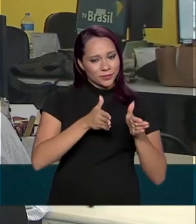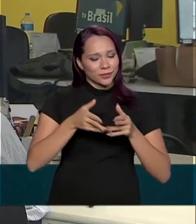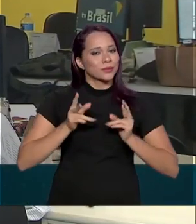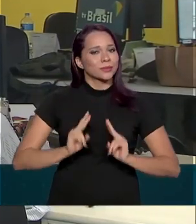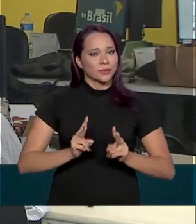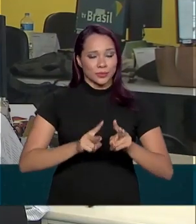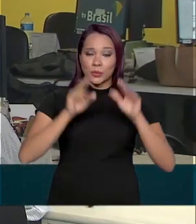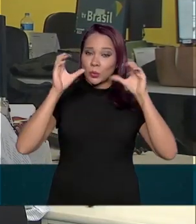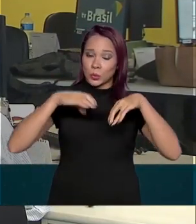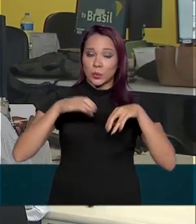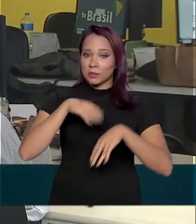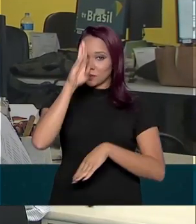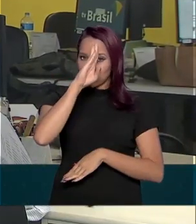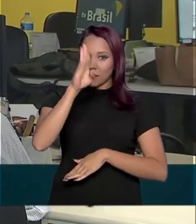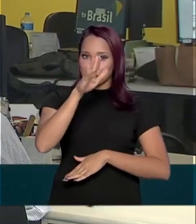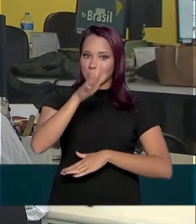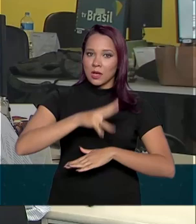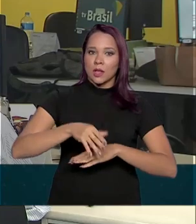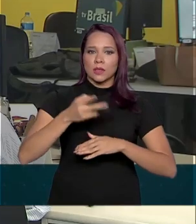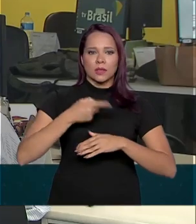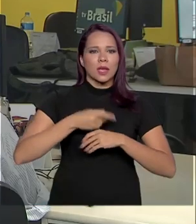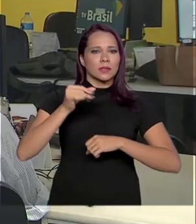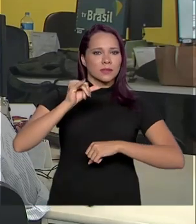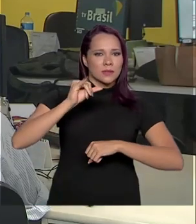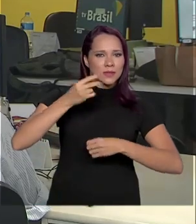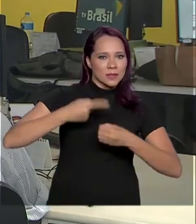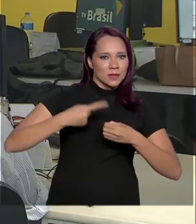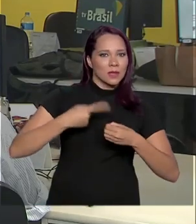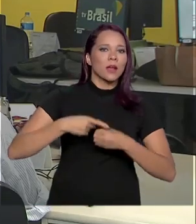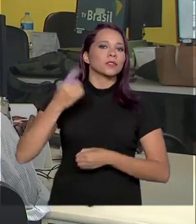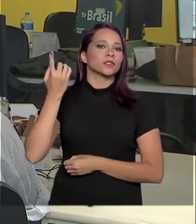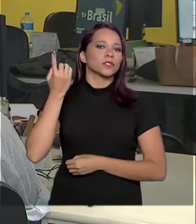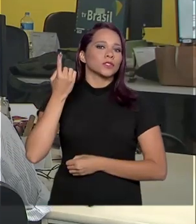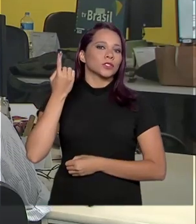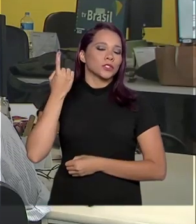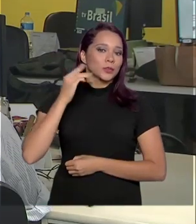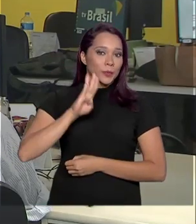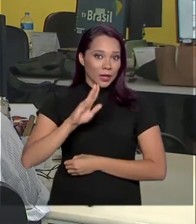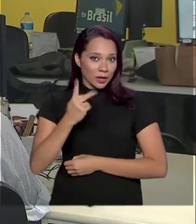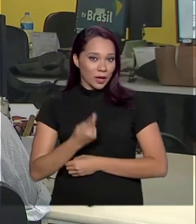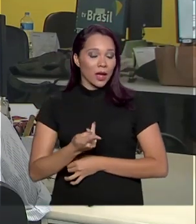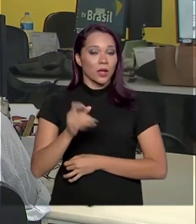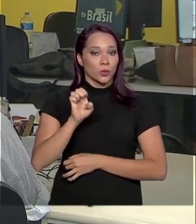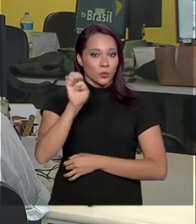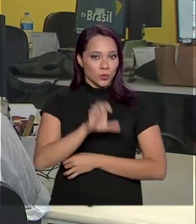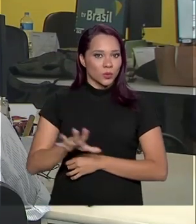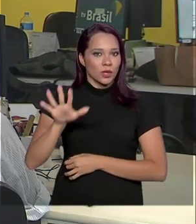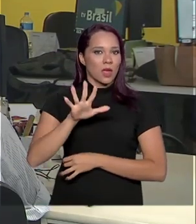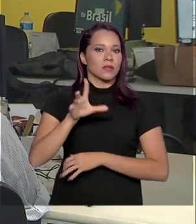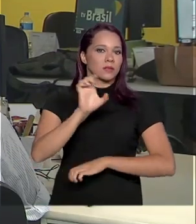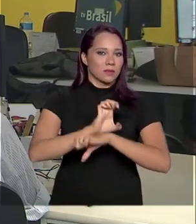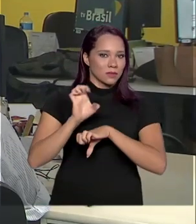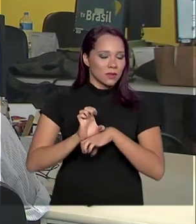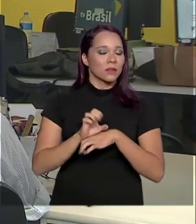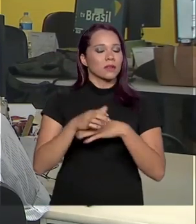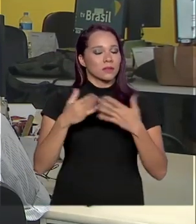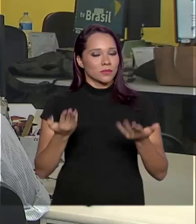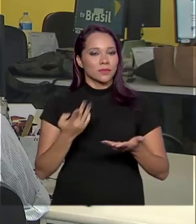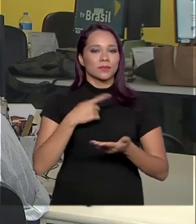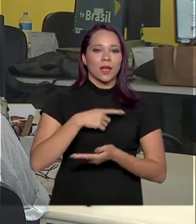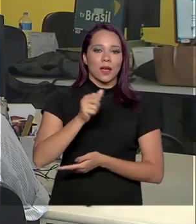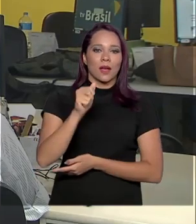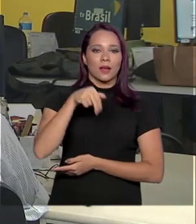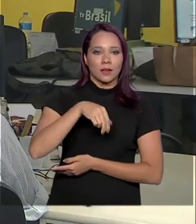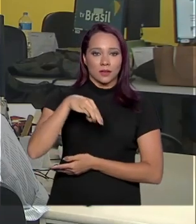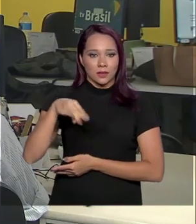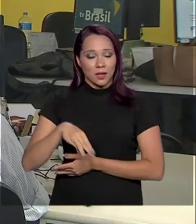intensa, principalmente na região metropolitana de Belo Horizonte e no sudeste do estado. Por conta dessa previsão, a Agência Nacional de